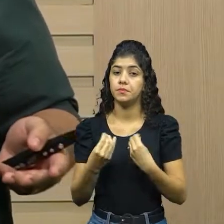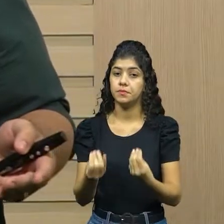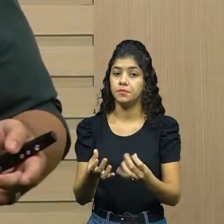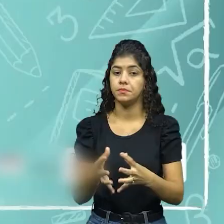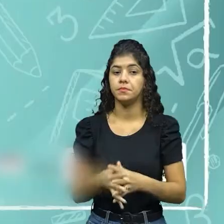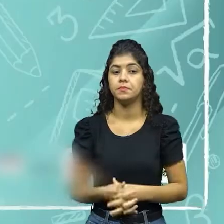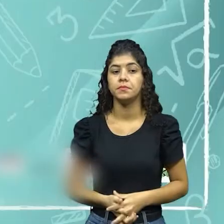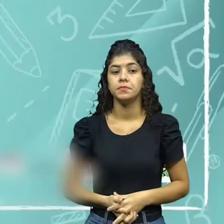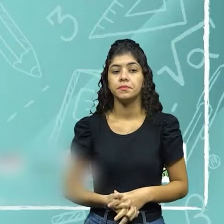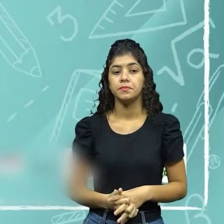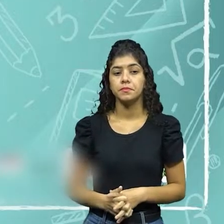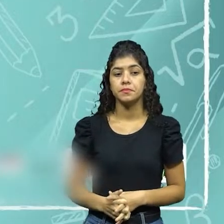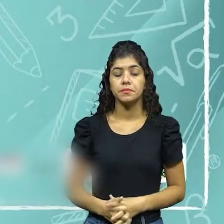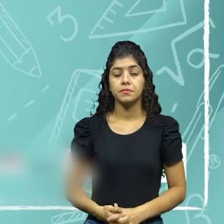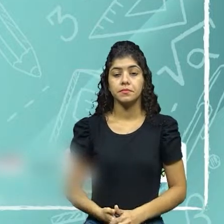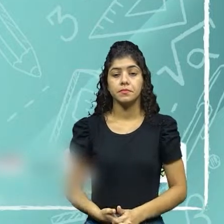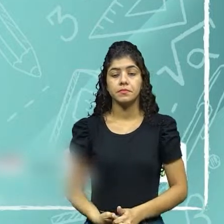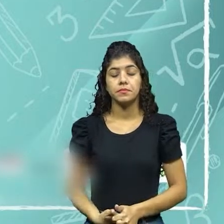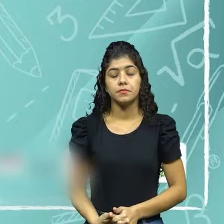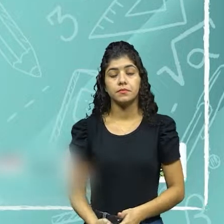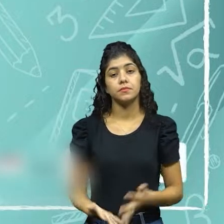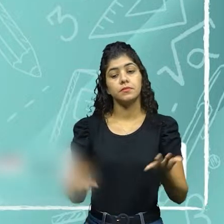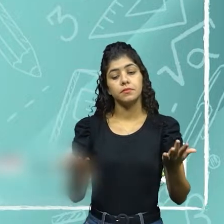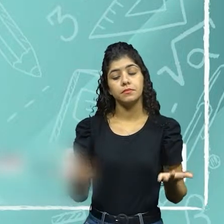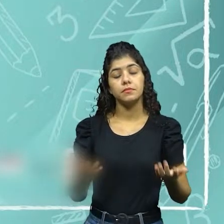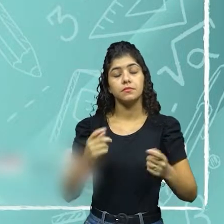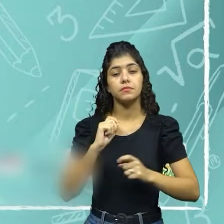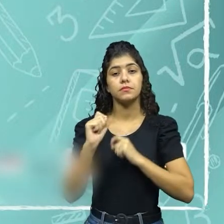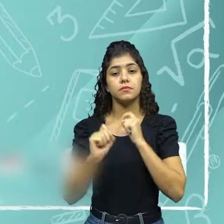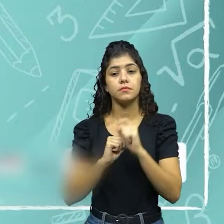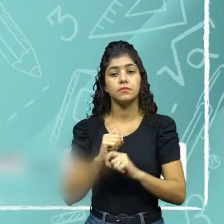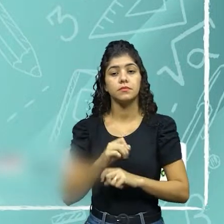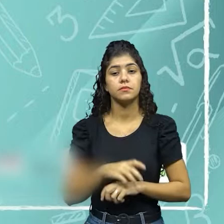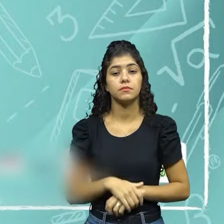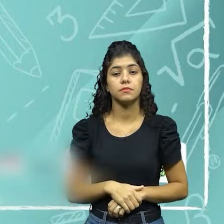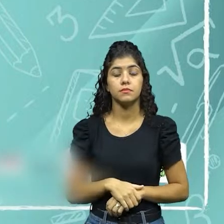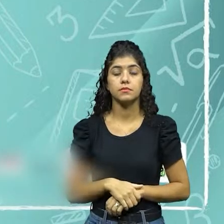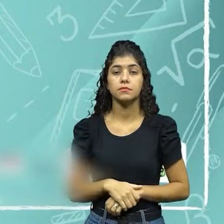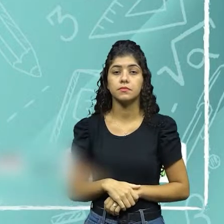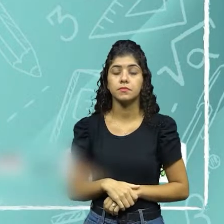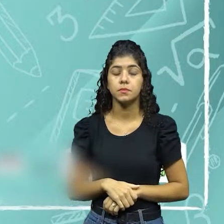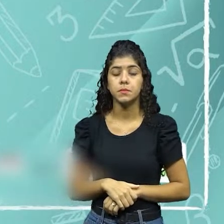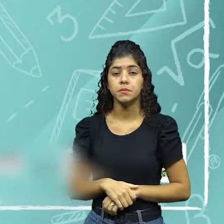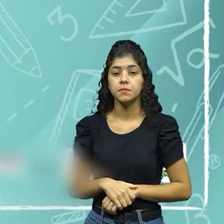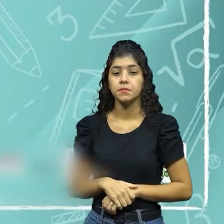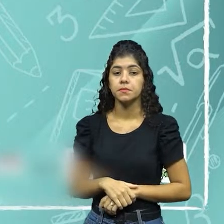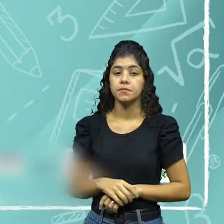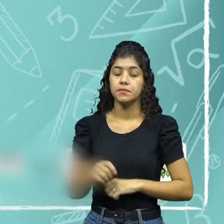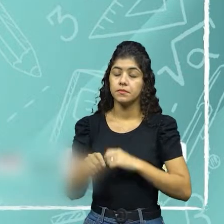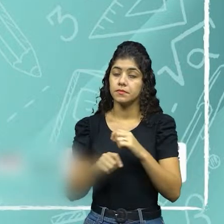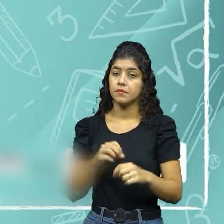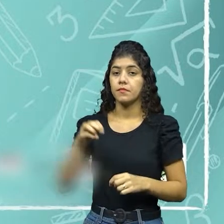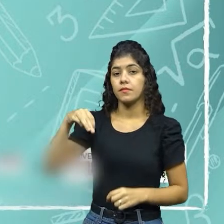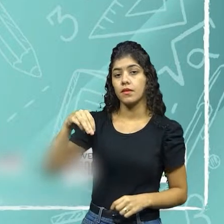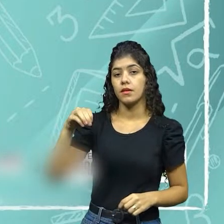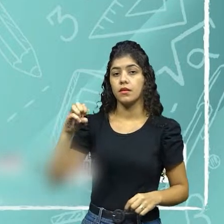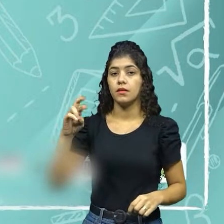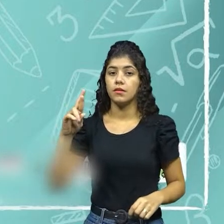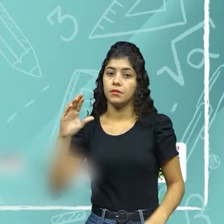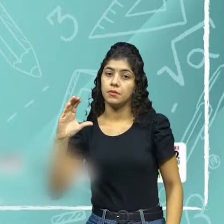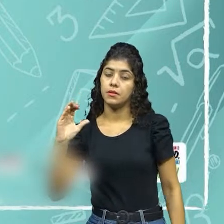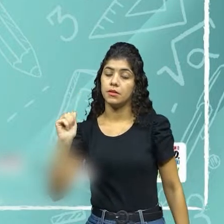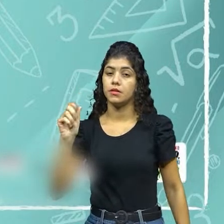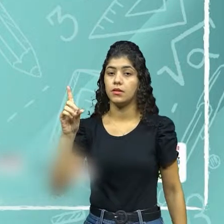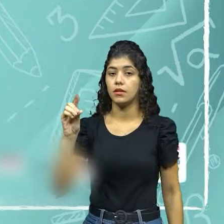ao mercado. Agora, o mercado? O mercado é o conjunto de